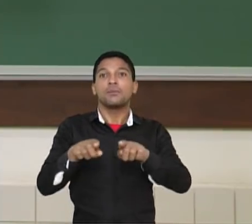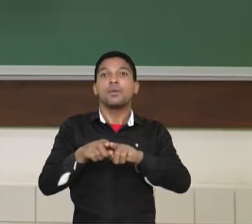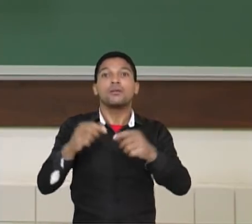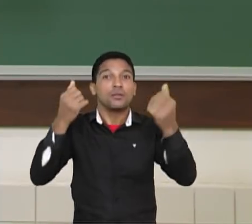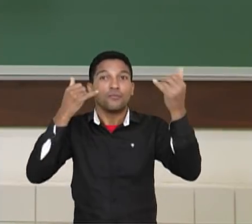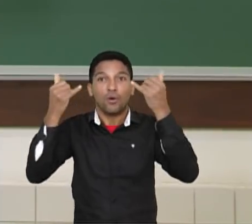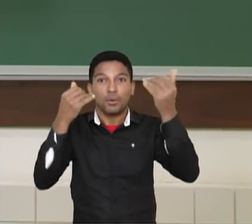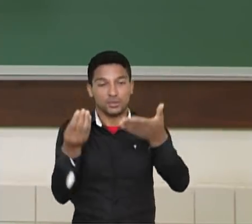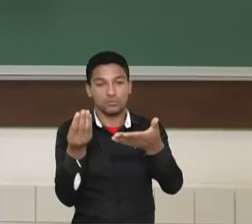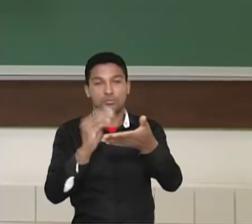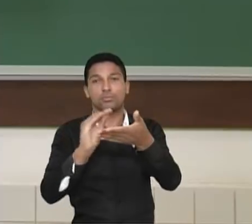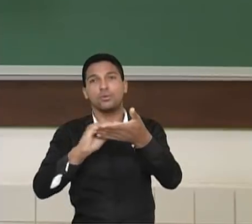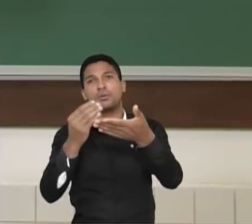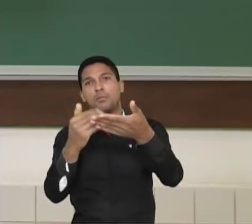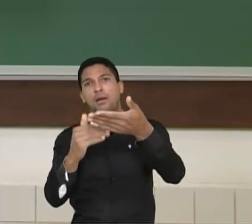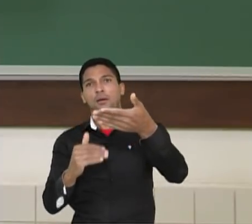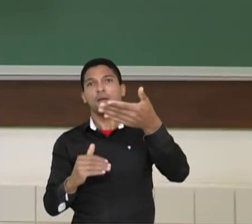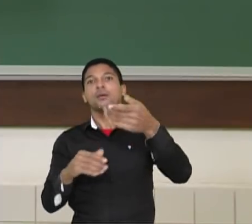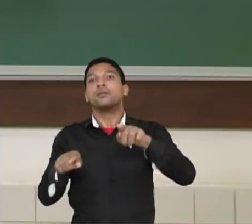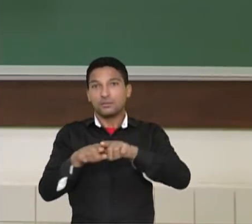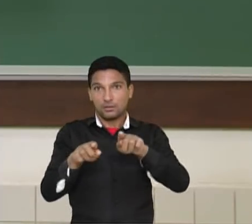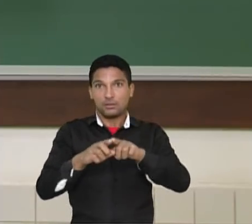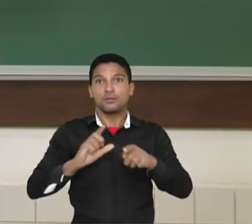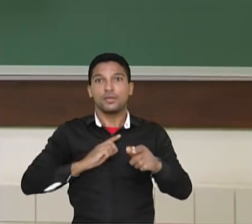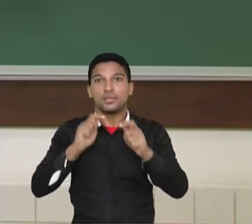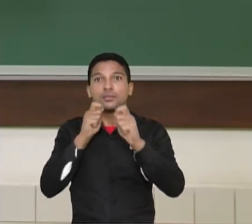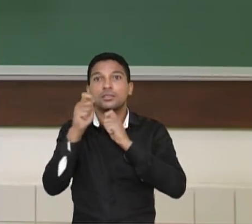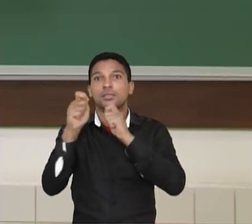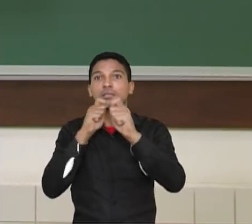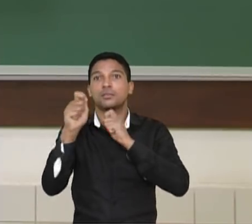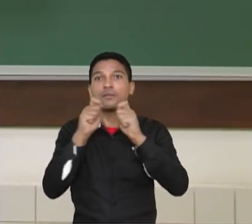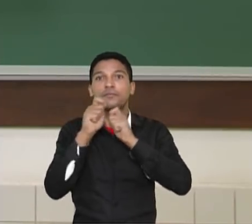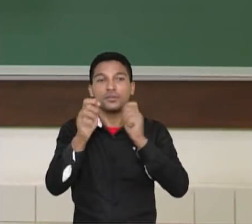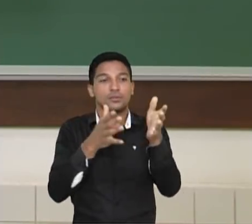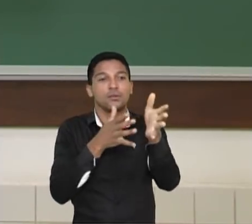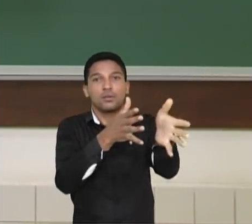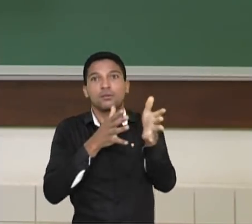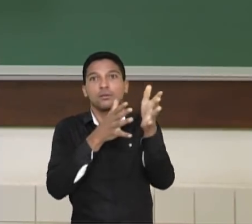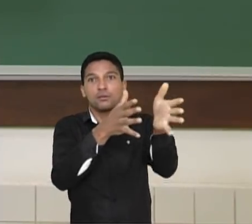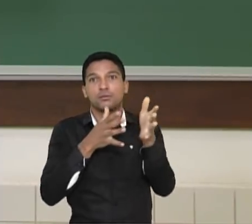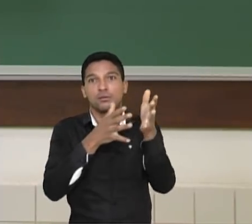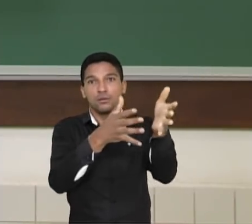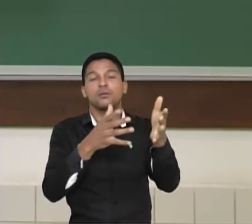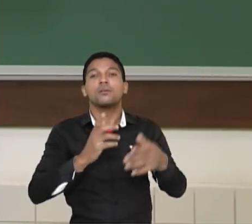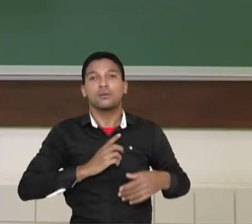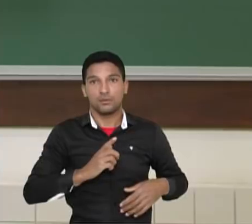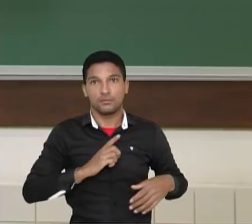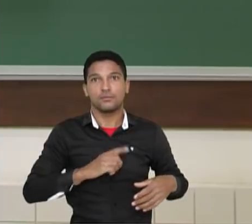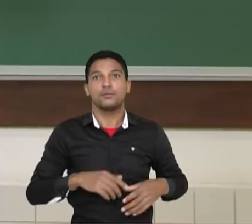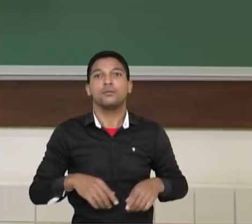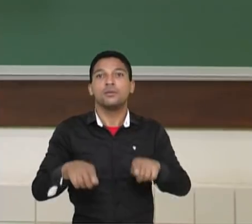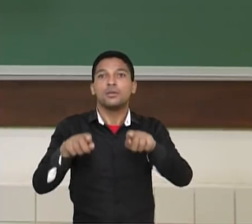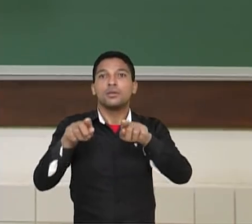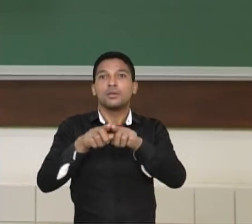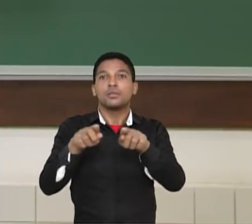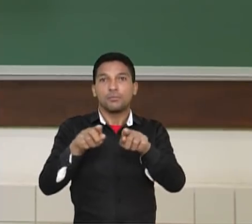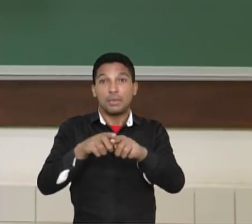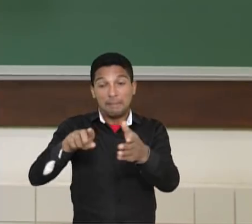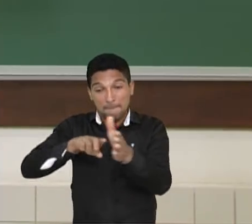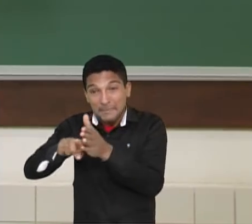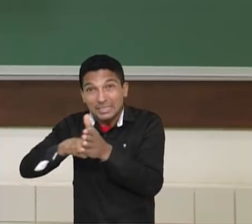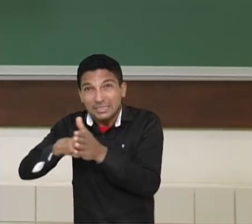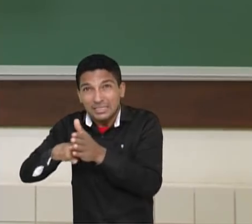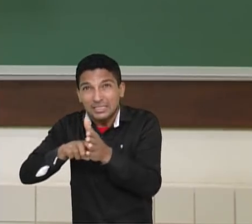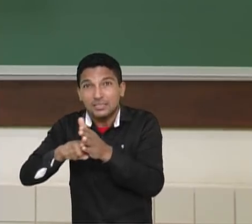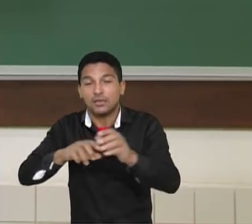Geralmente há trechos de entrevistas, há dados relativos a percentuais, a pesquisas e